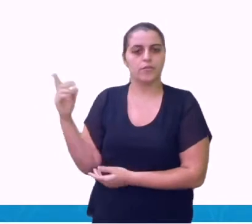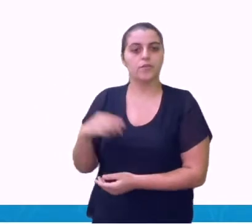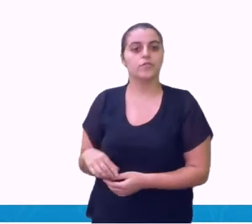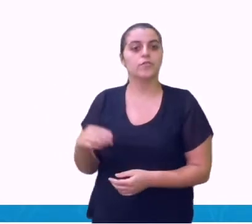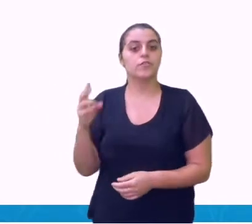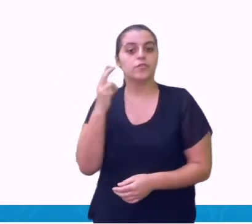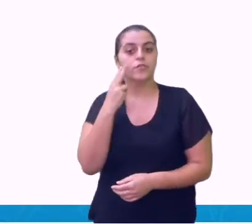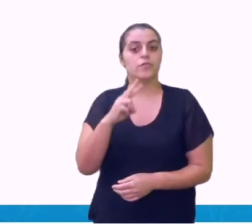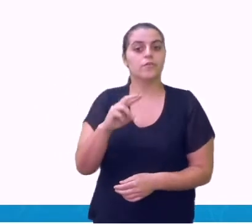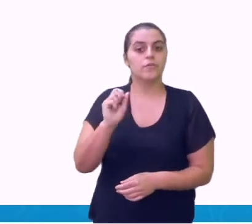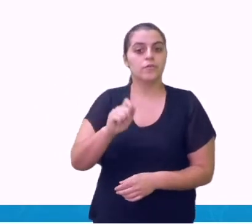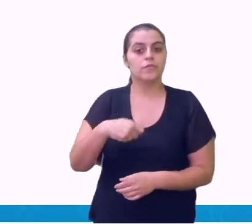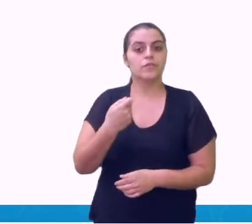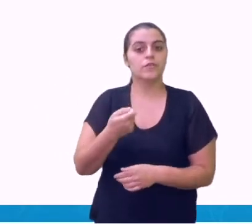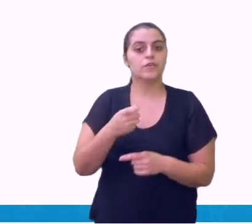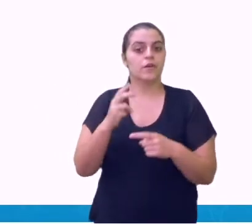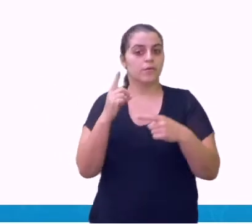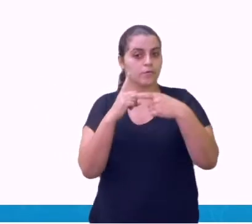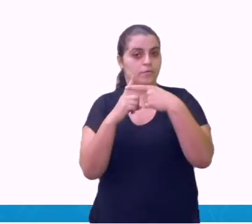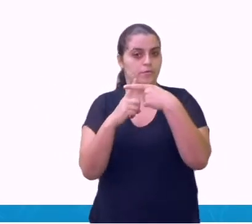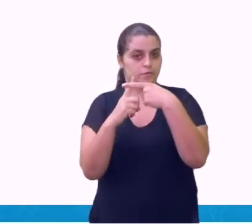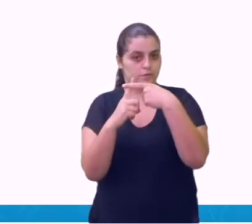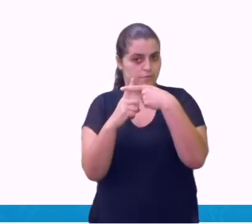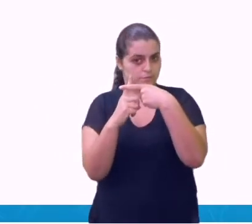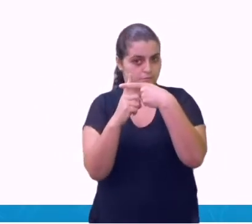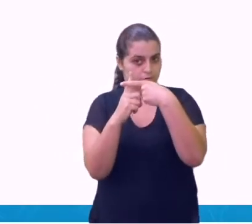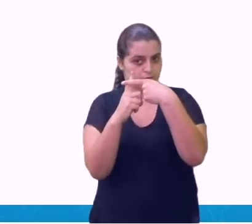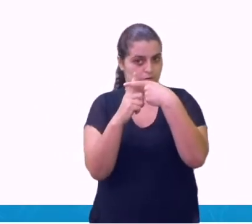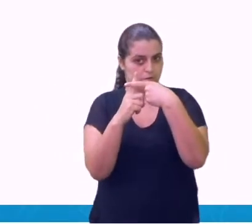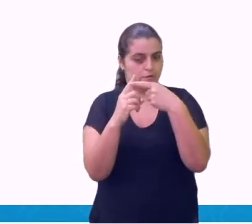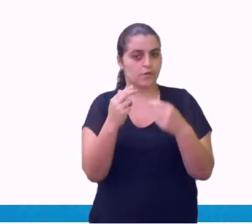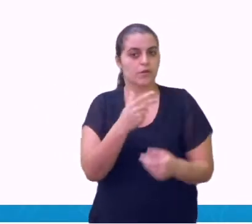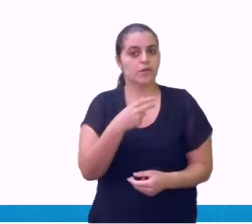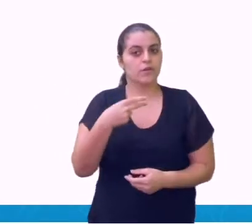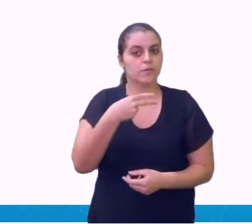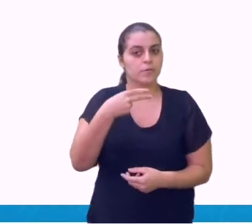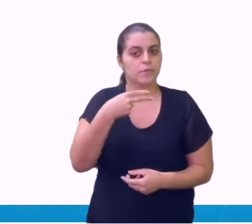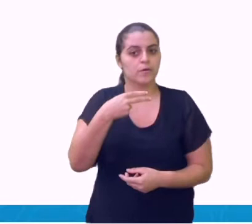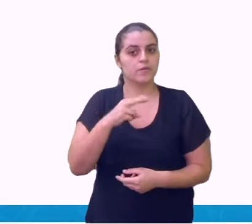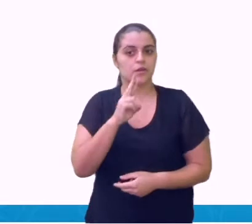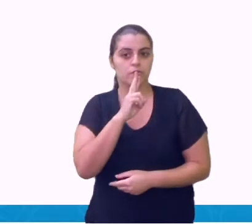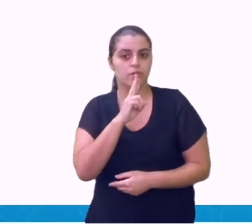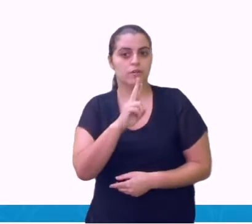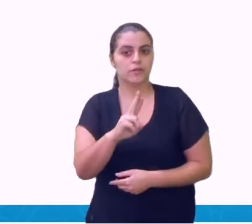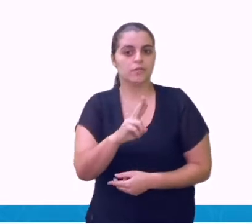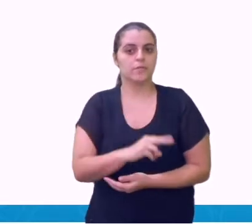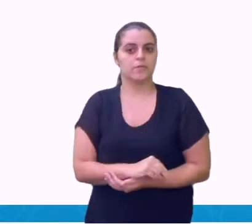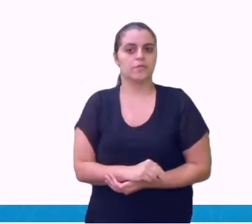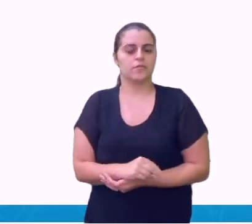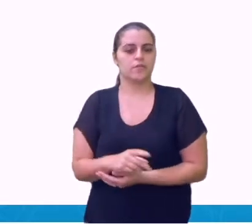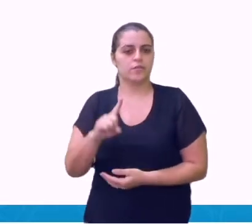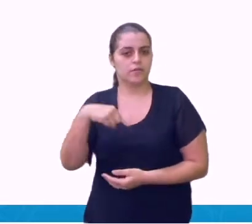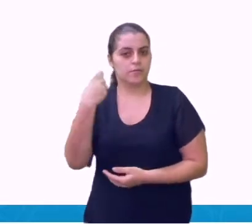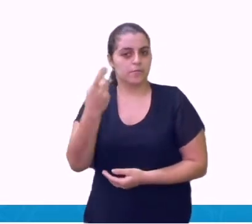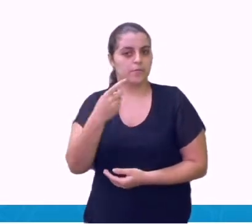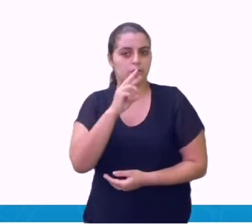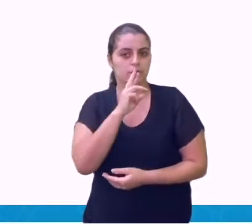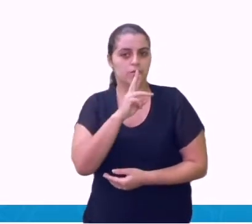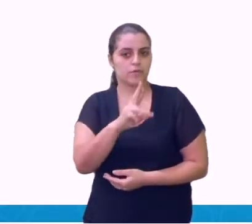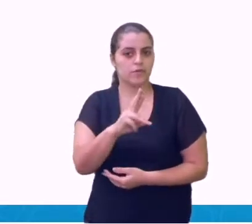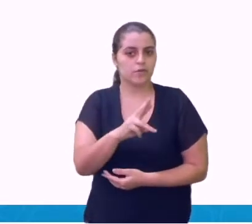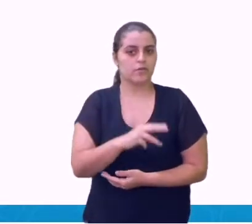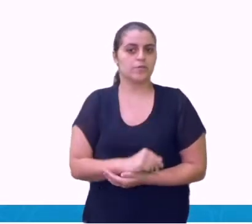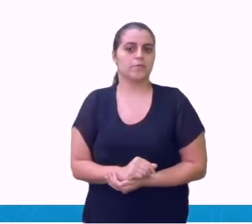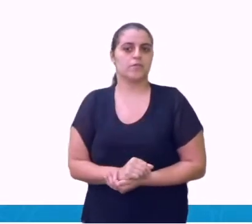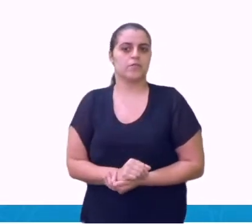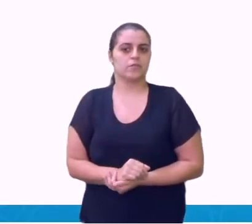no meio. E nós temos o sinal de igualdade. Depois do sinal de igualdade, eu